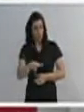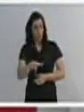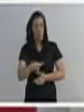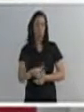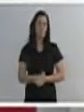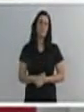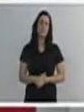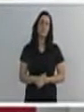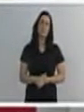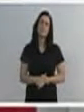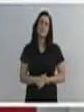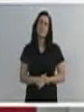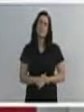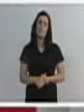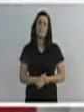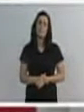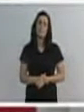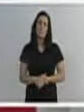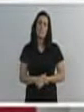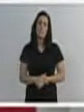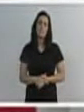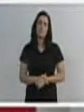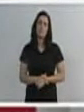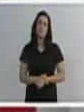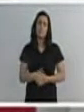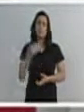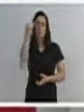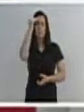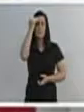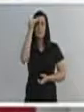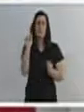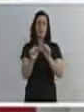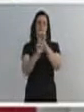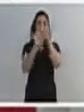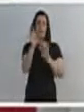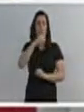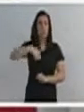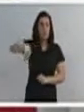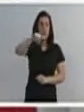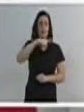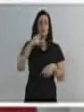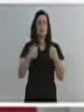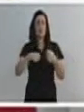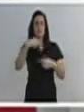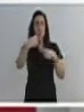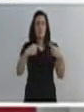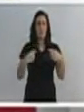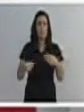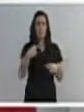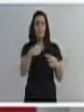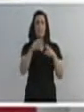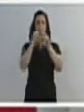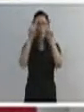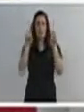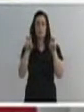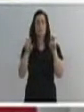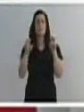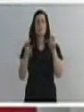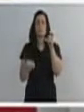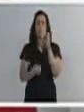em 1889 nesse país. Então acho que a gente tem que debater muito sobre esse tema, e muita gente que está falando